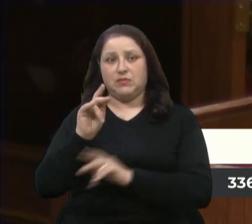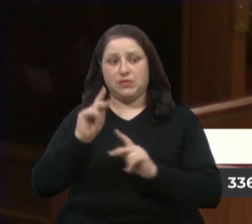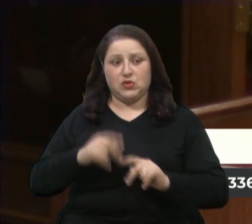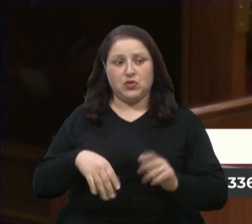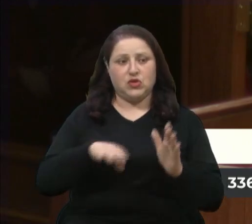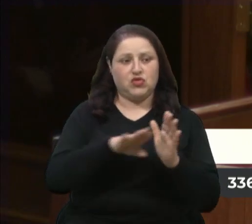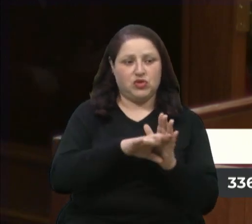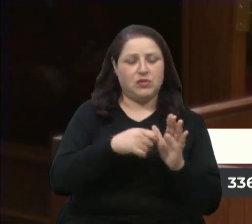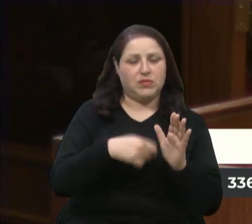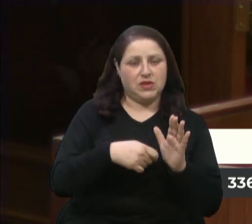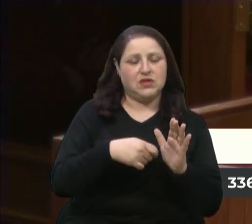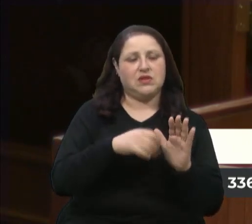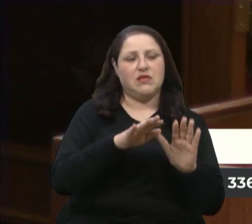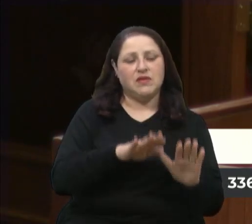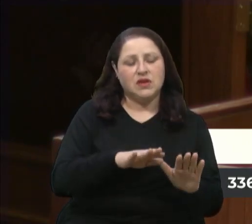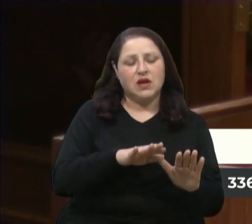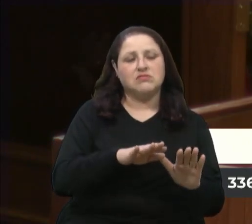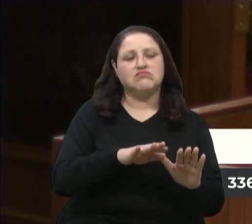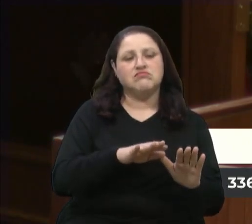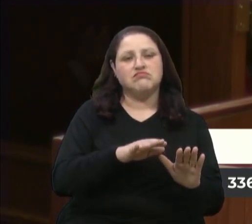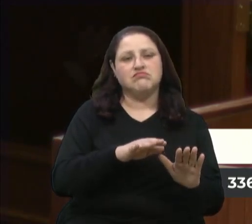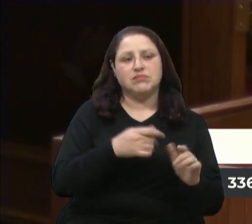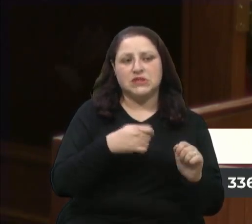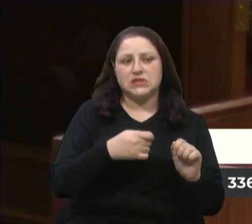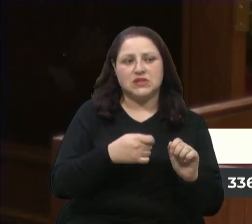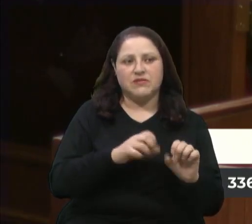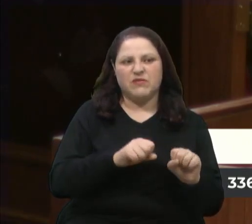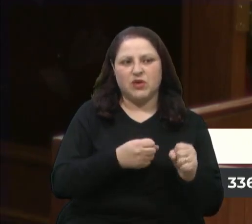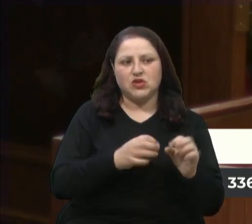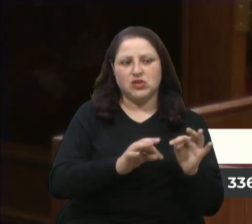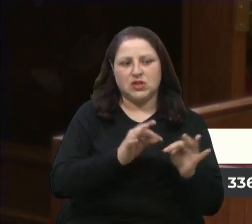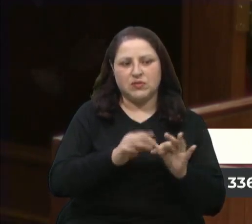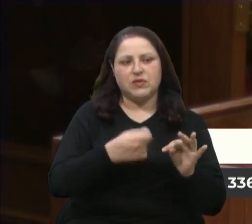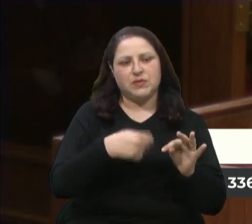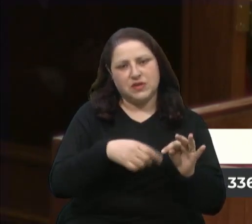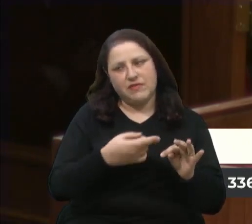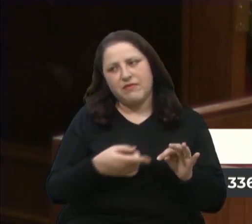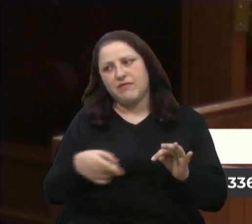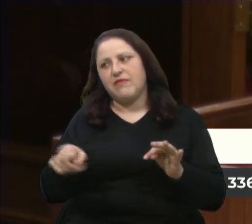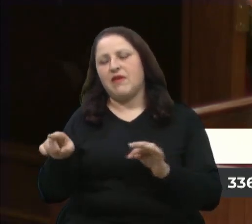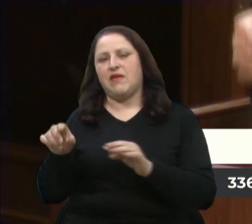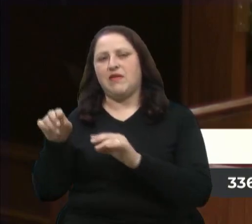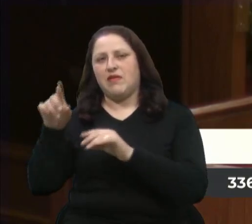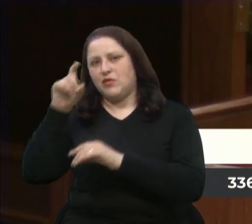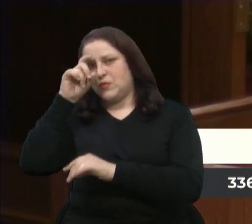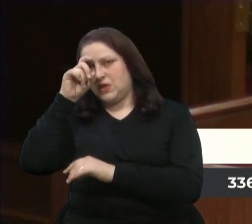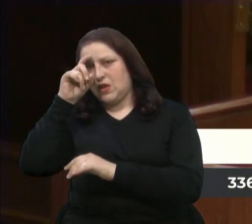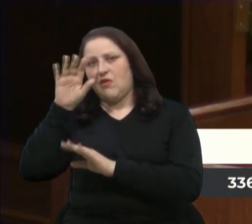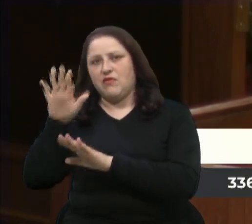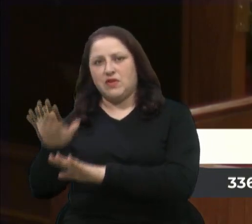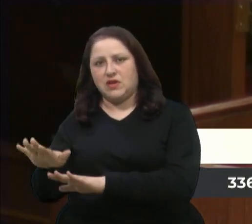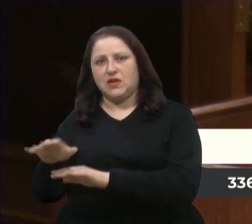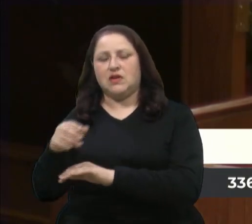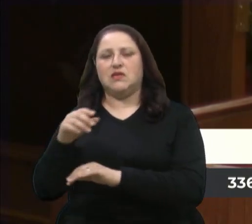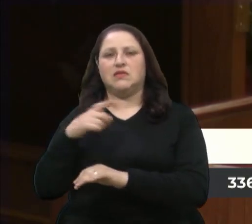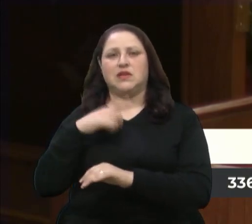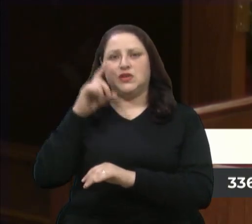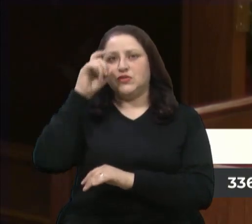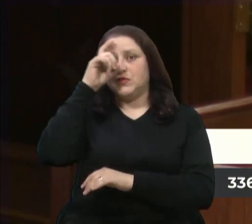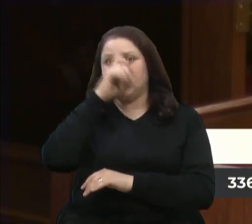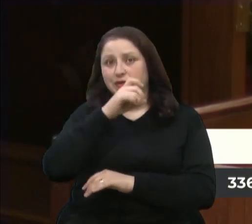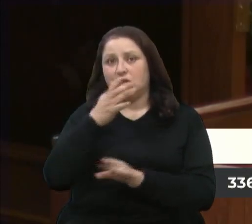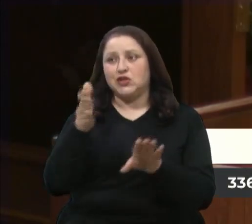um tratamento mais forte, elas estão tendo aquele problema de chegar lá na